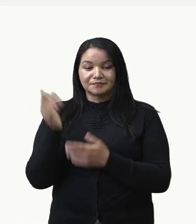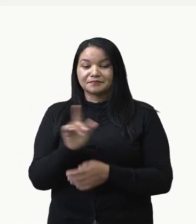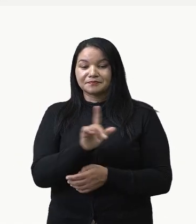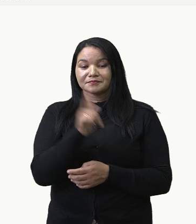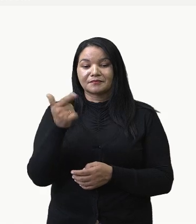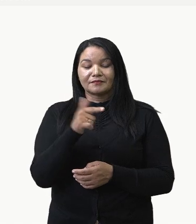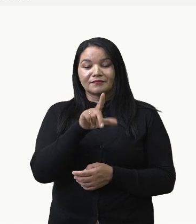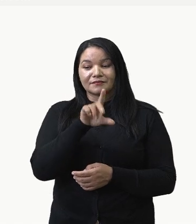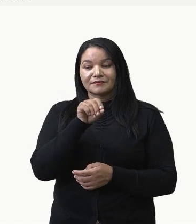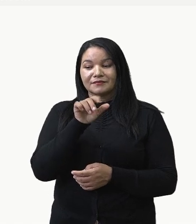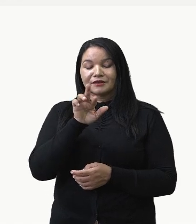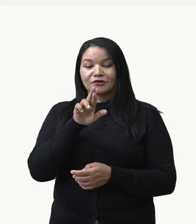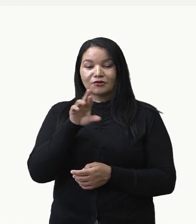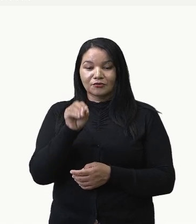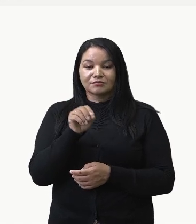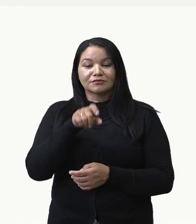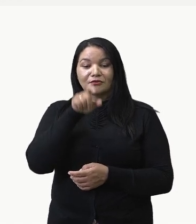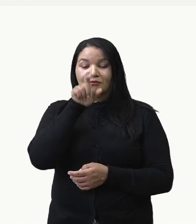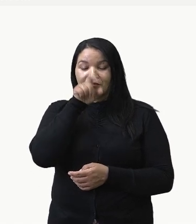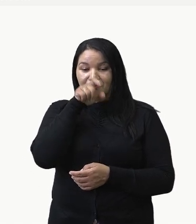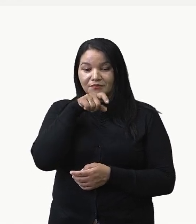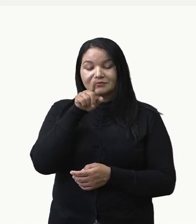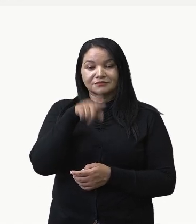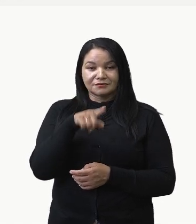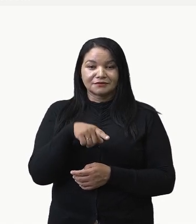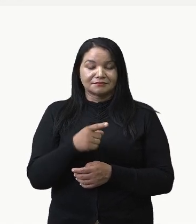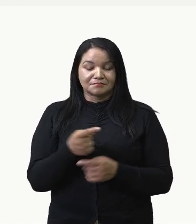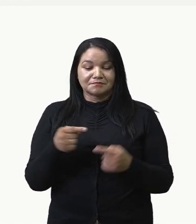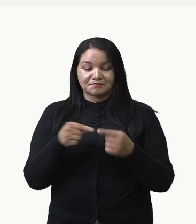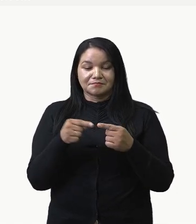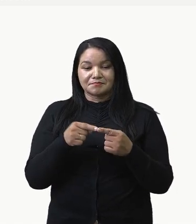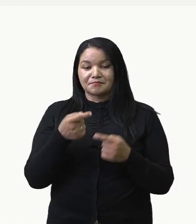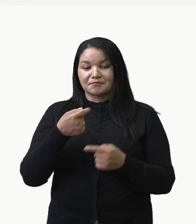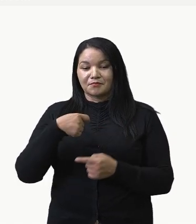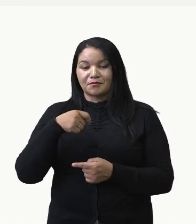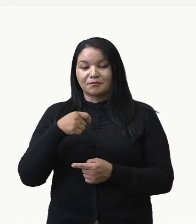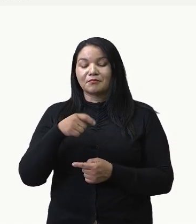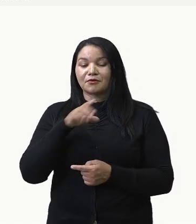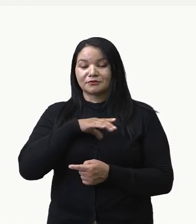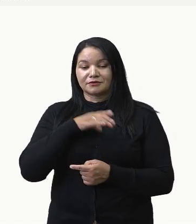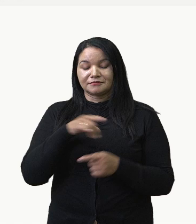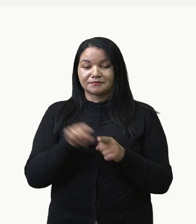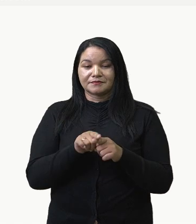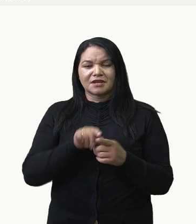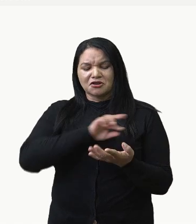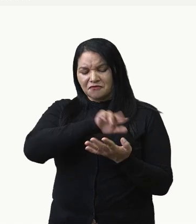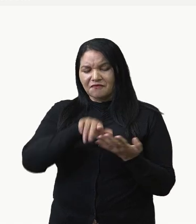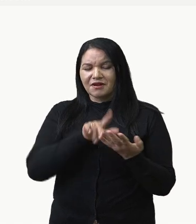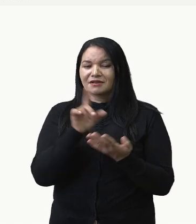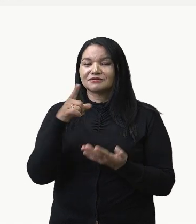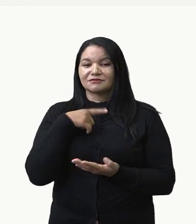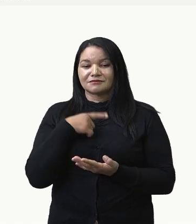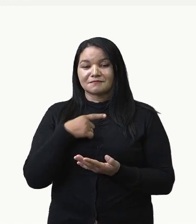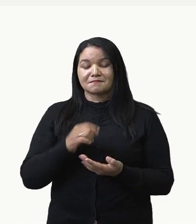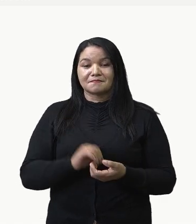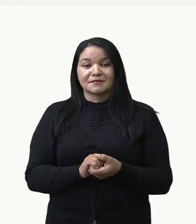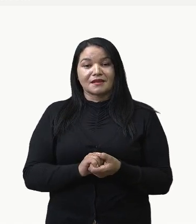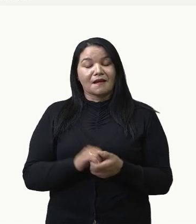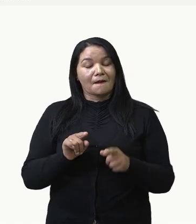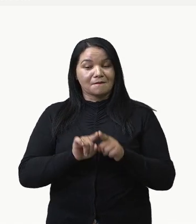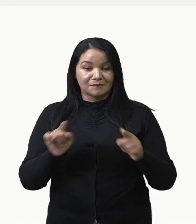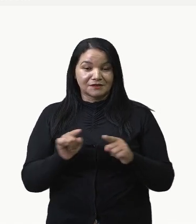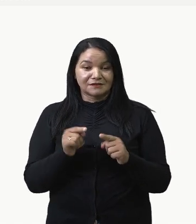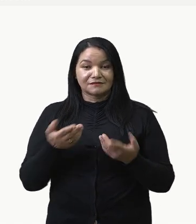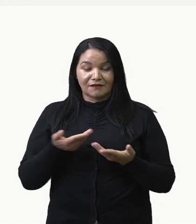famoso papagaio Professor tem mais com certeza existem Ok mas eu não